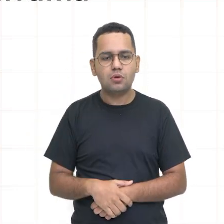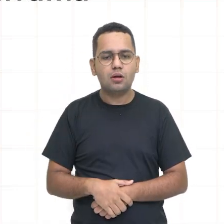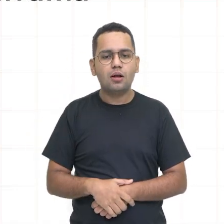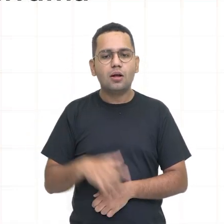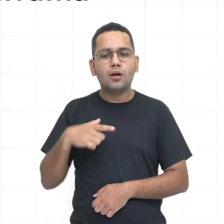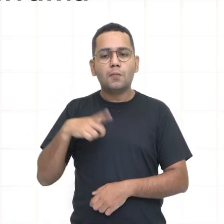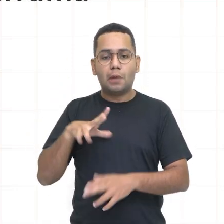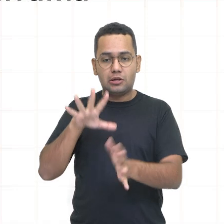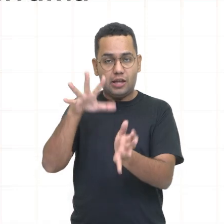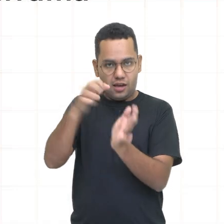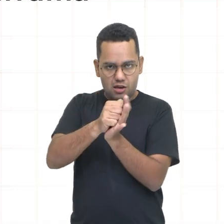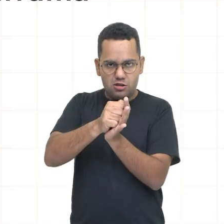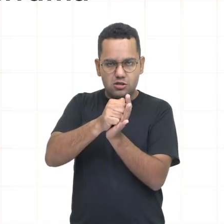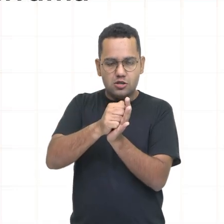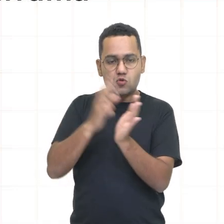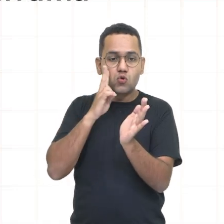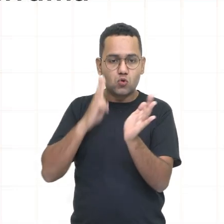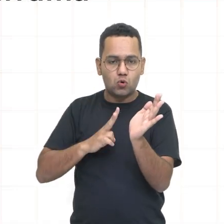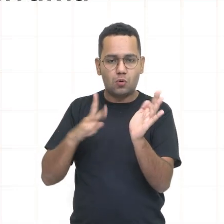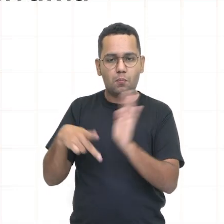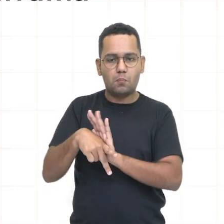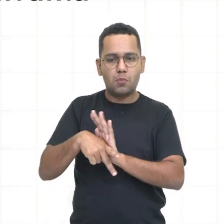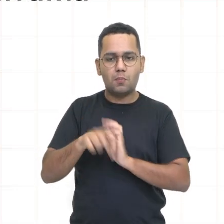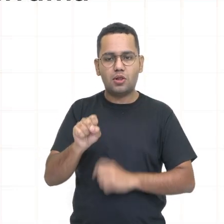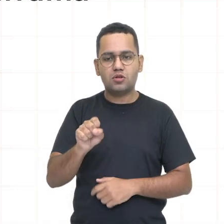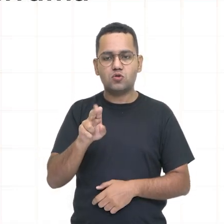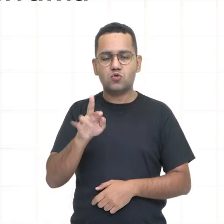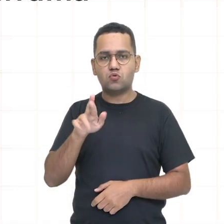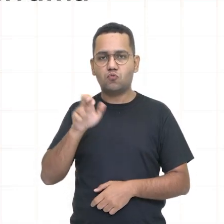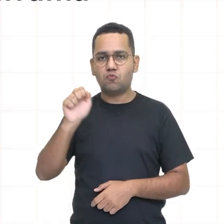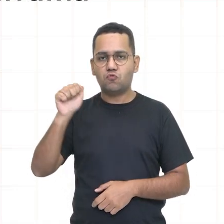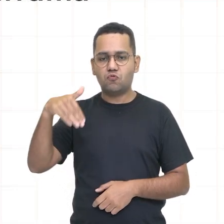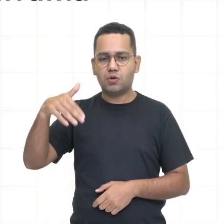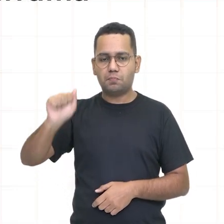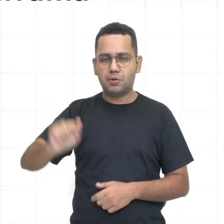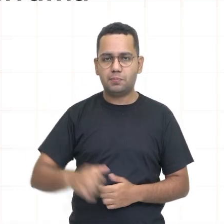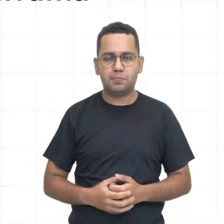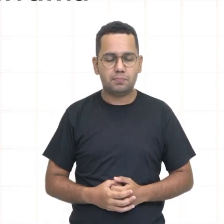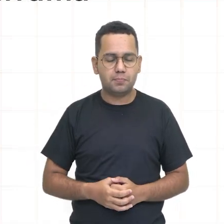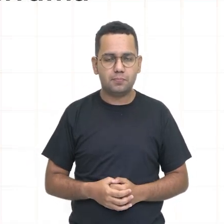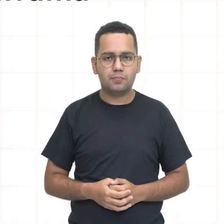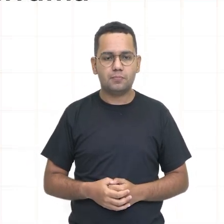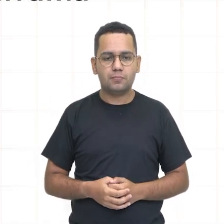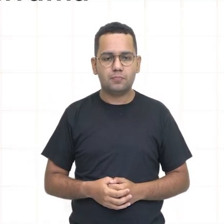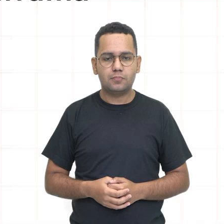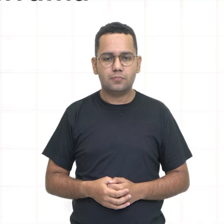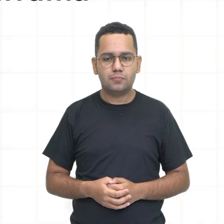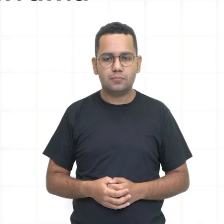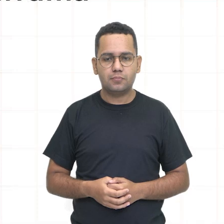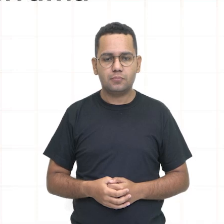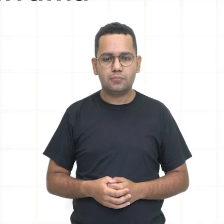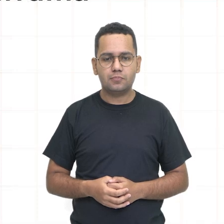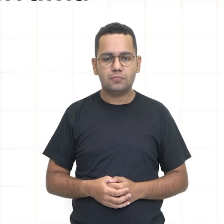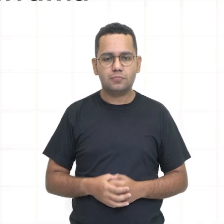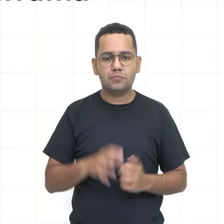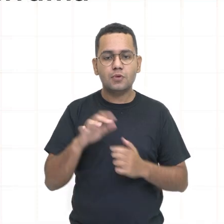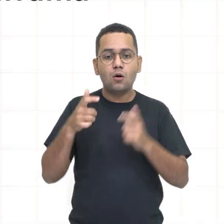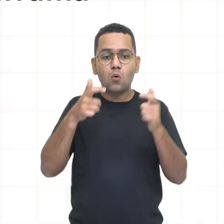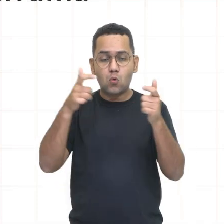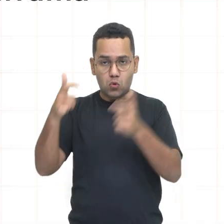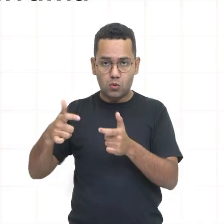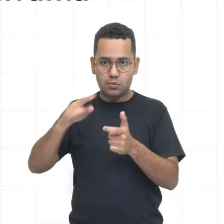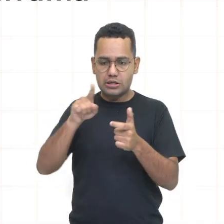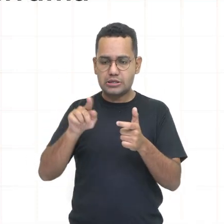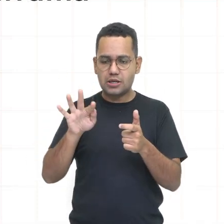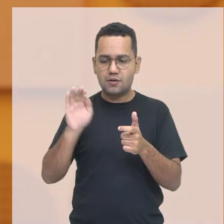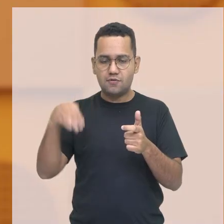a Superintendência da Zona Franca de Manaus. Ok, gente? Então a gente está vendo que a Zona Franca de Manaus também estava